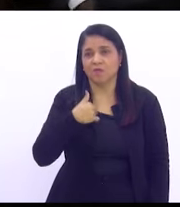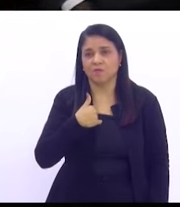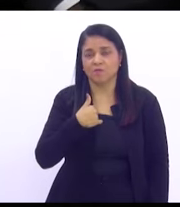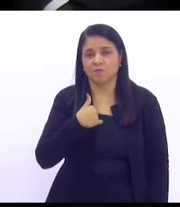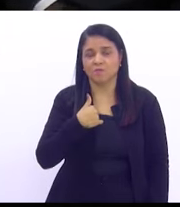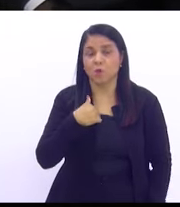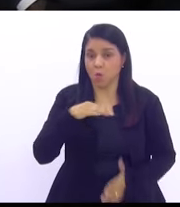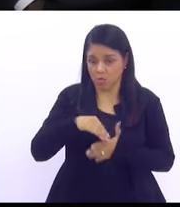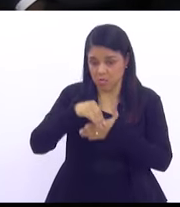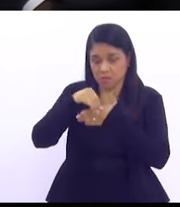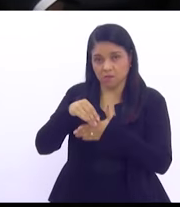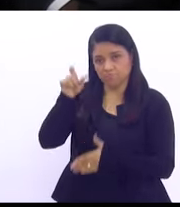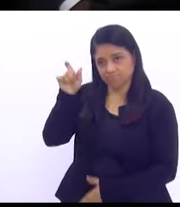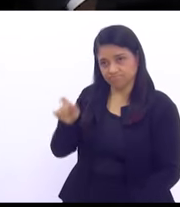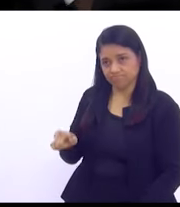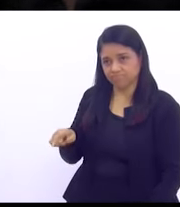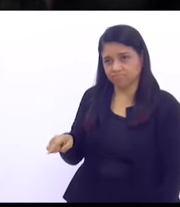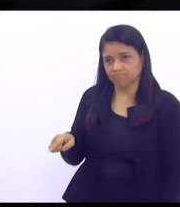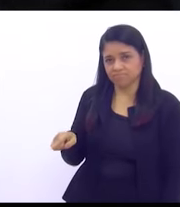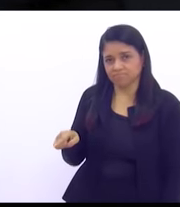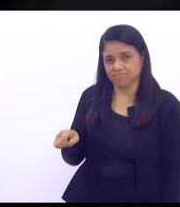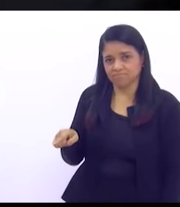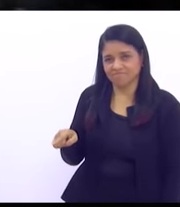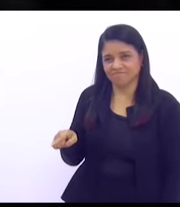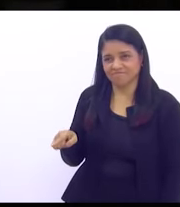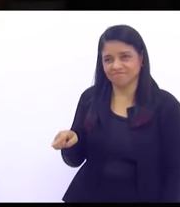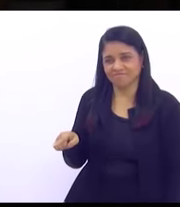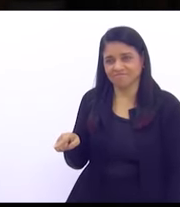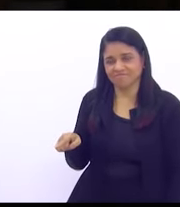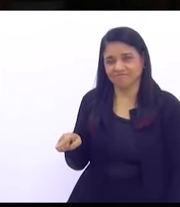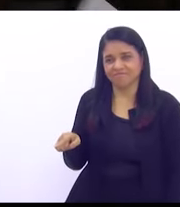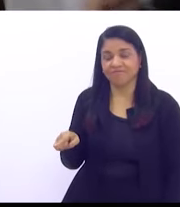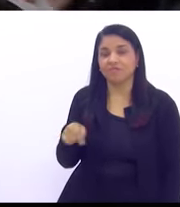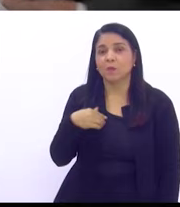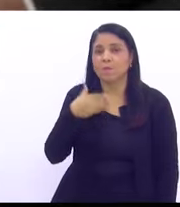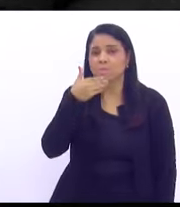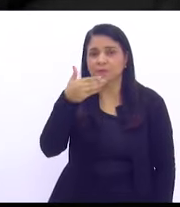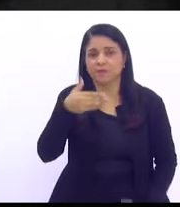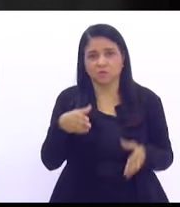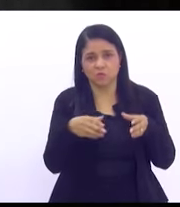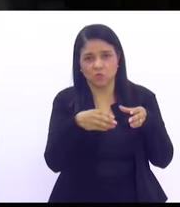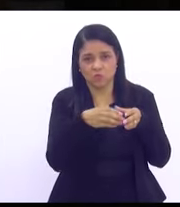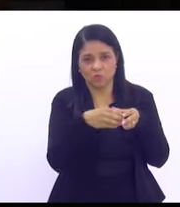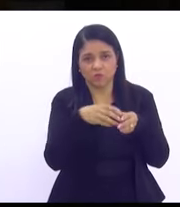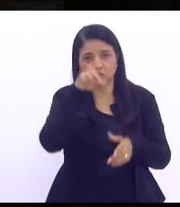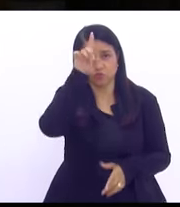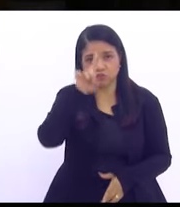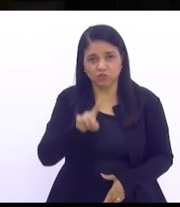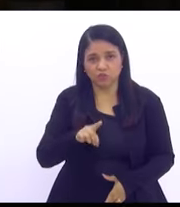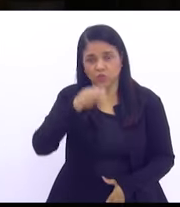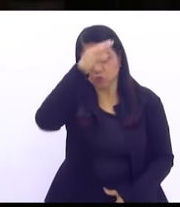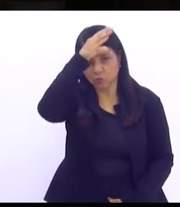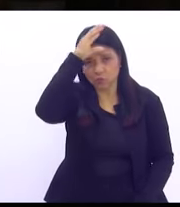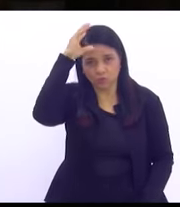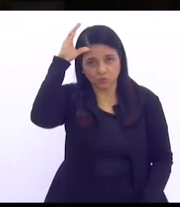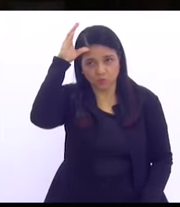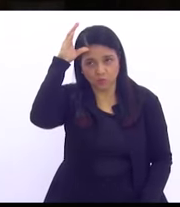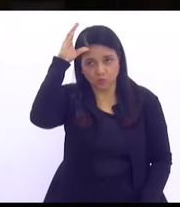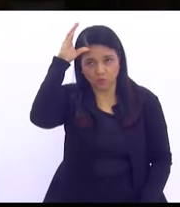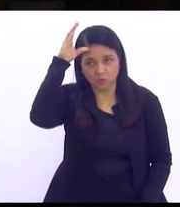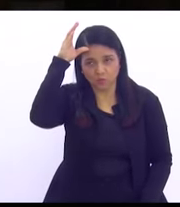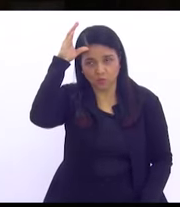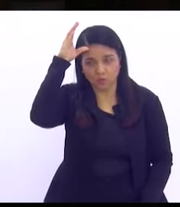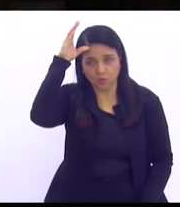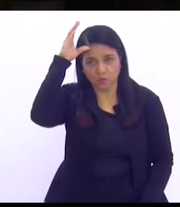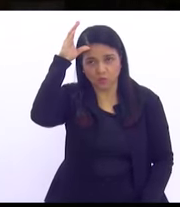meu líder, que é onde eu peço da Comissão de Direito do Consumidor, conclua, Fábio Silva, concluindo, senhor